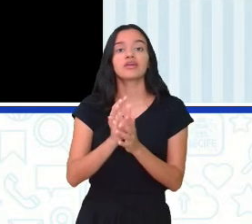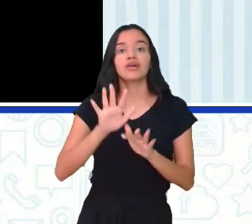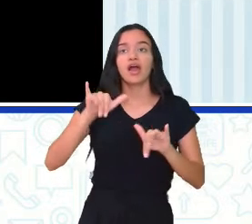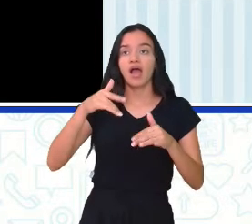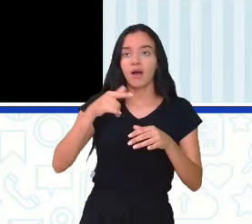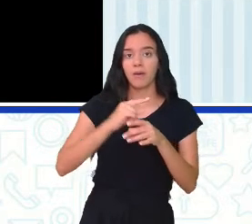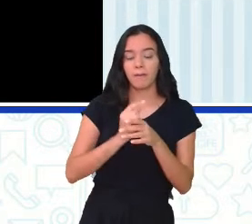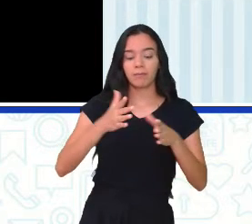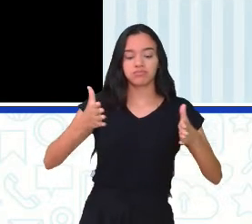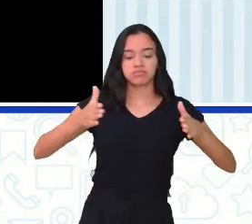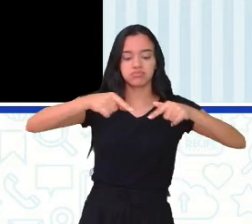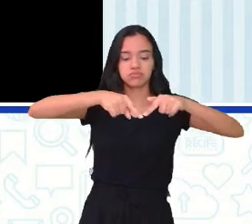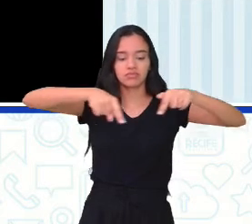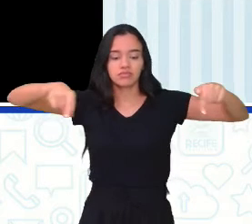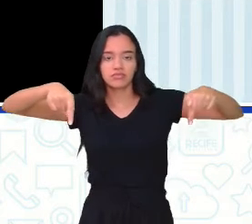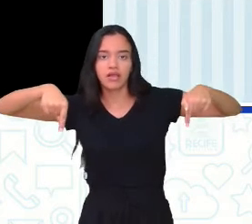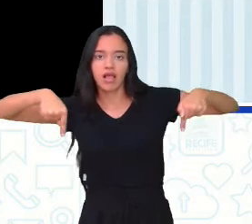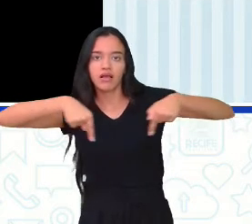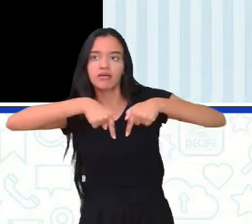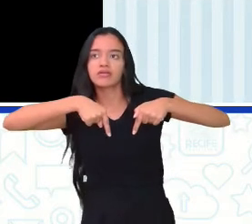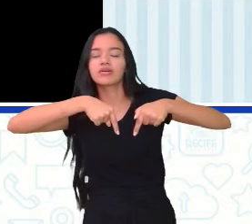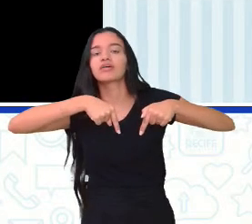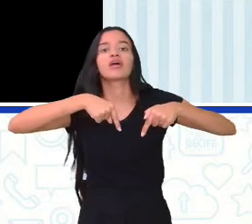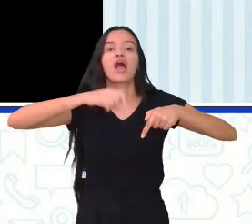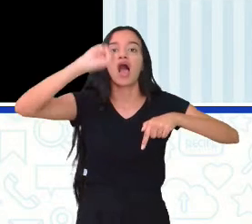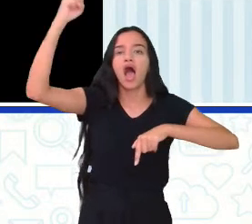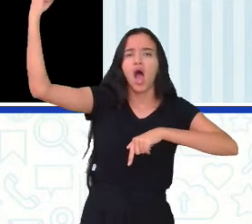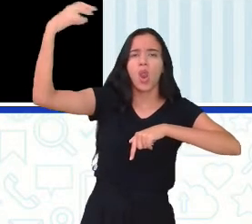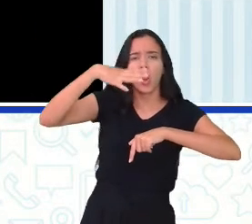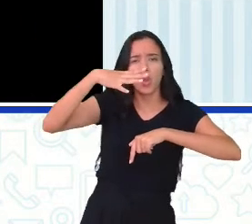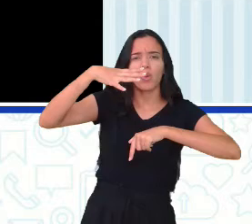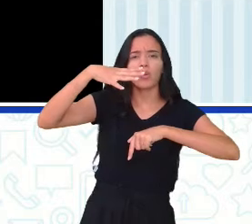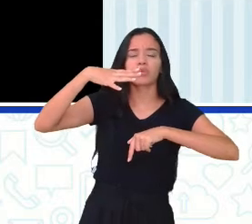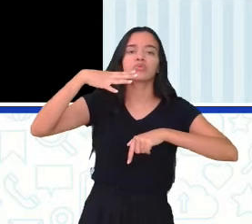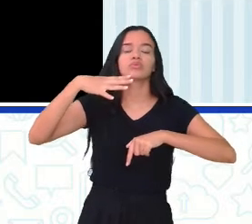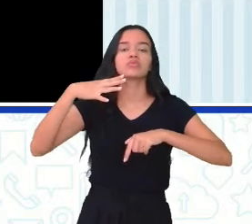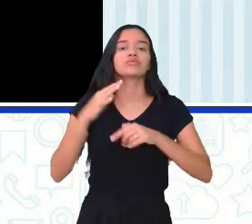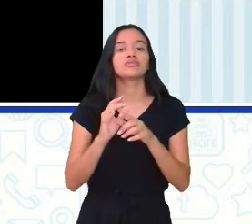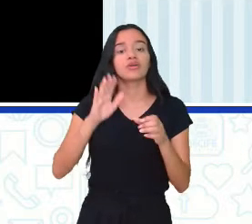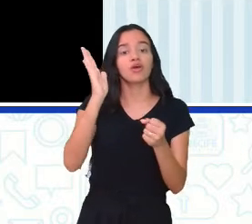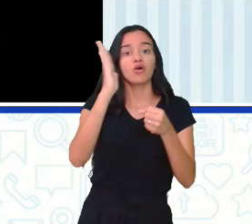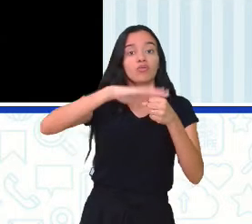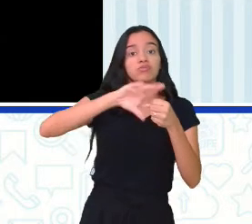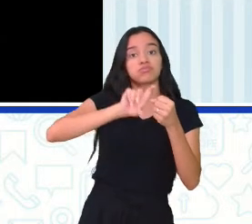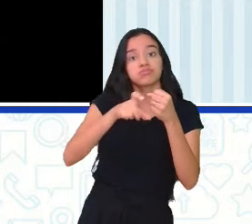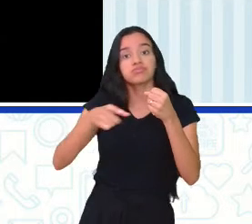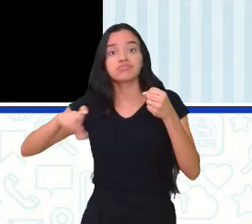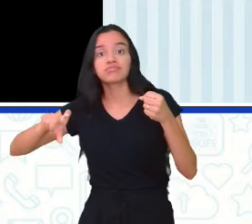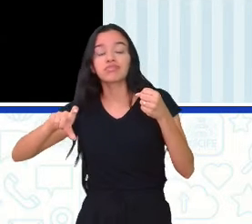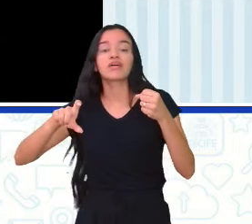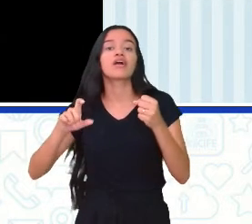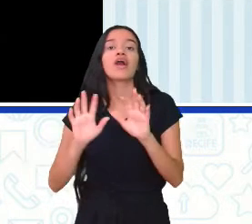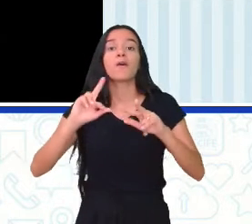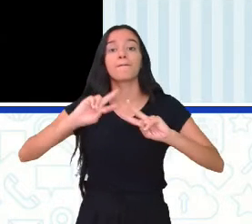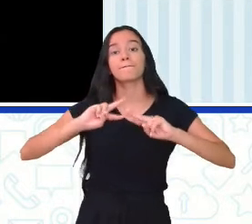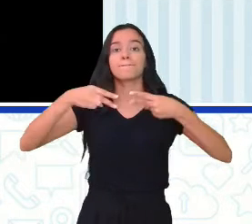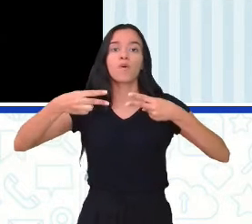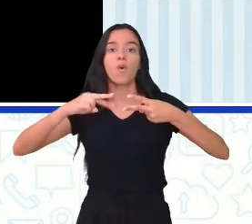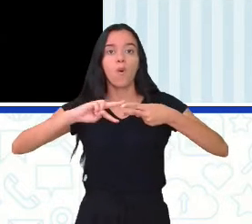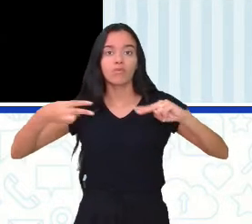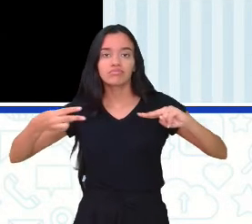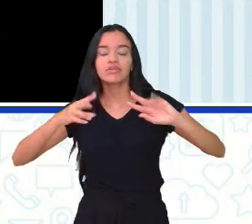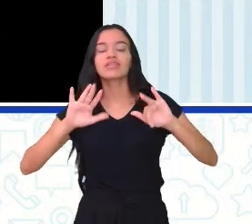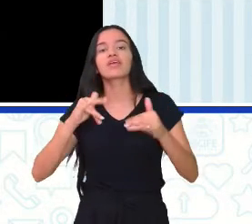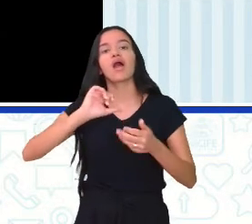Ao entrar em contato com a luz germicida, as bactérias presentes no esgoto têm seu DNA alterado. O objetivo é